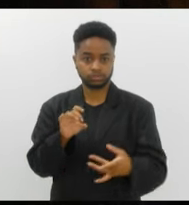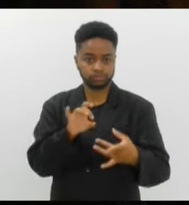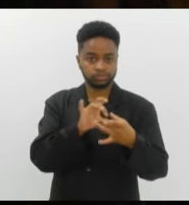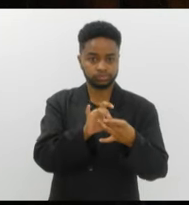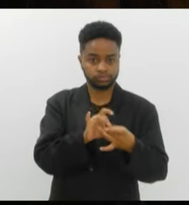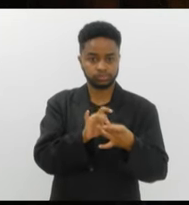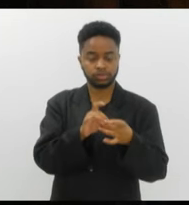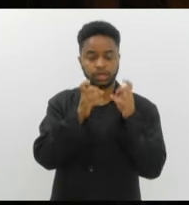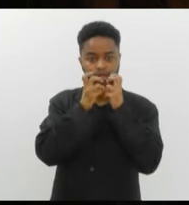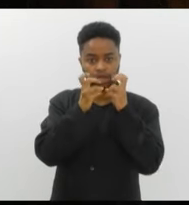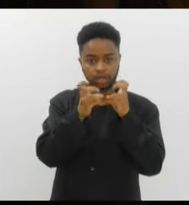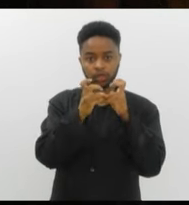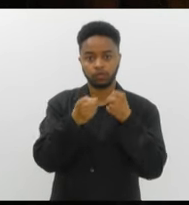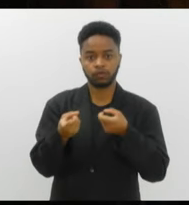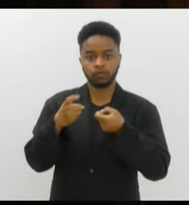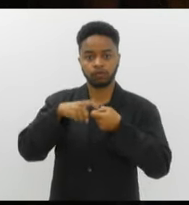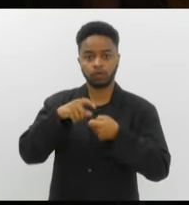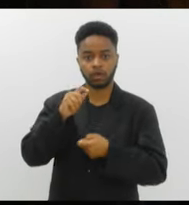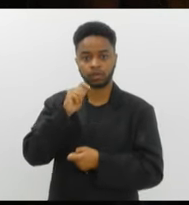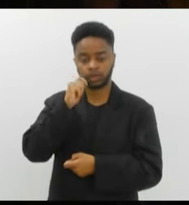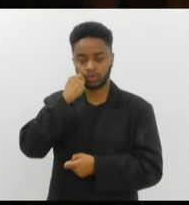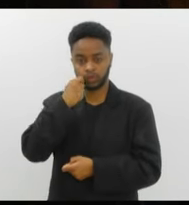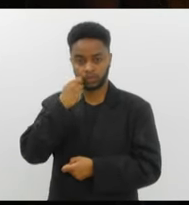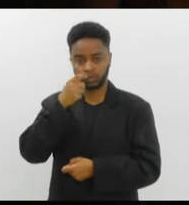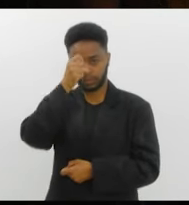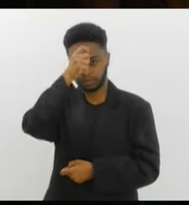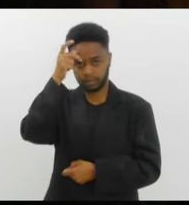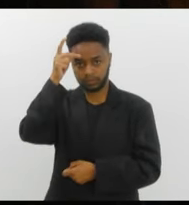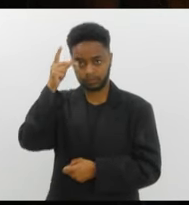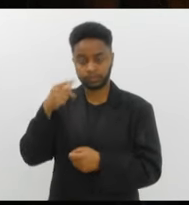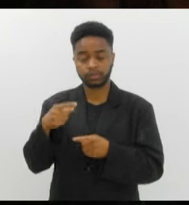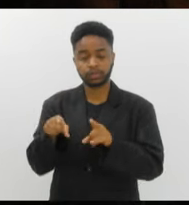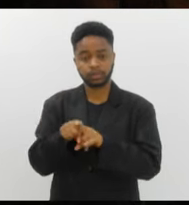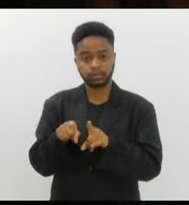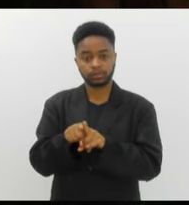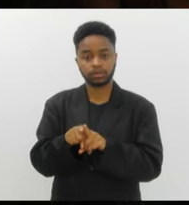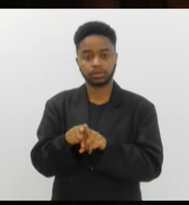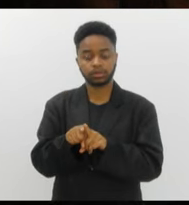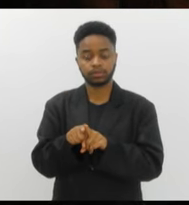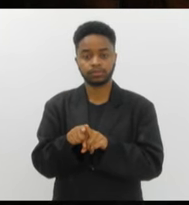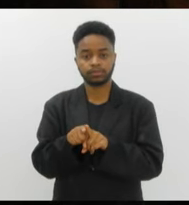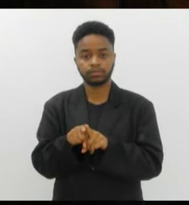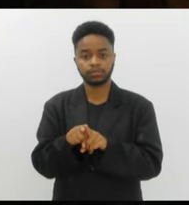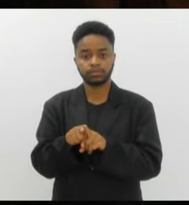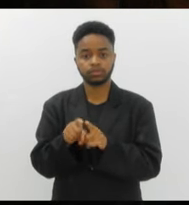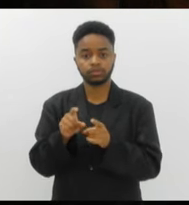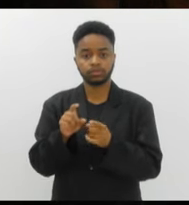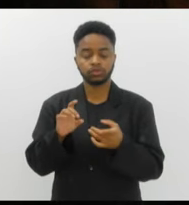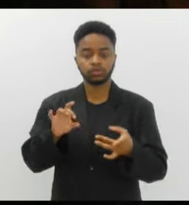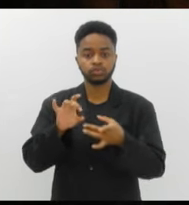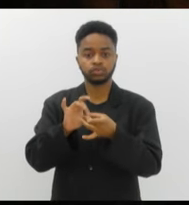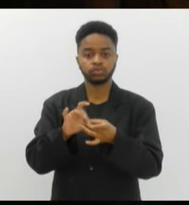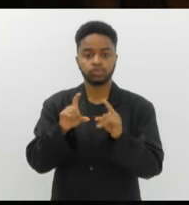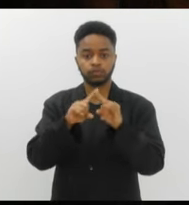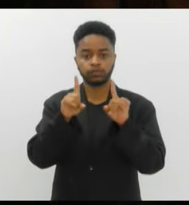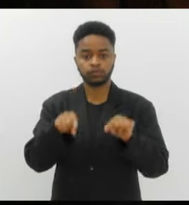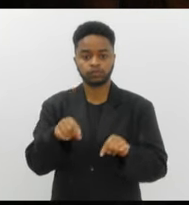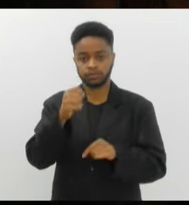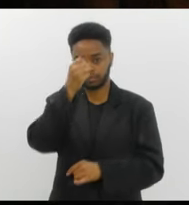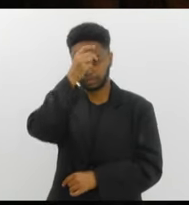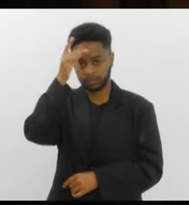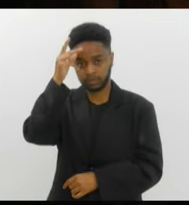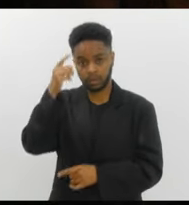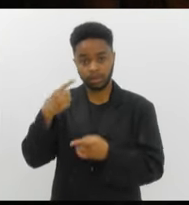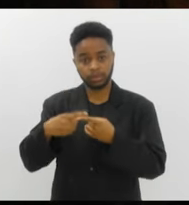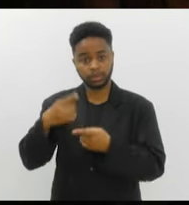grito de volta, Dudu, inclusive, né, potencializado, né, pelos servidores da prefeitura, que já não